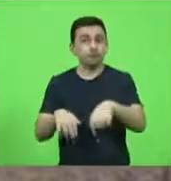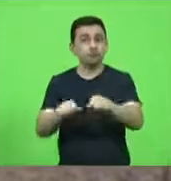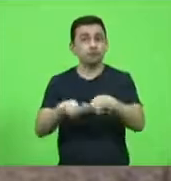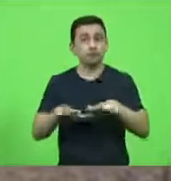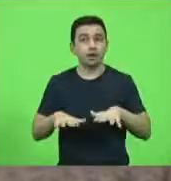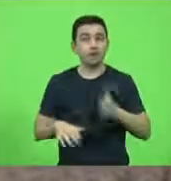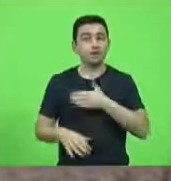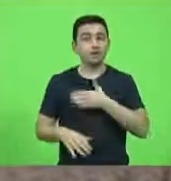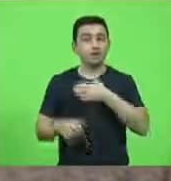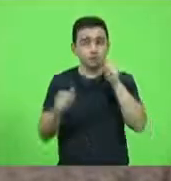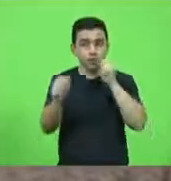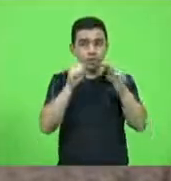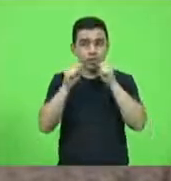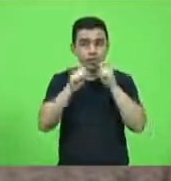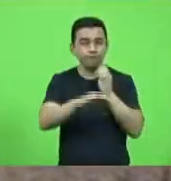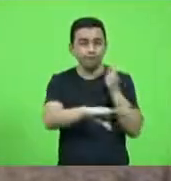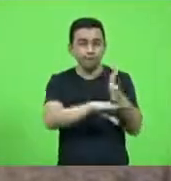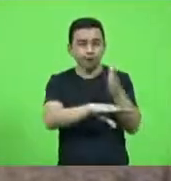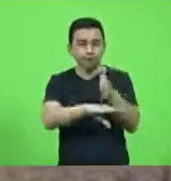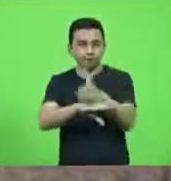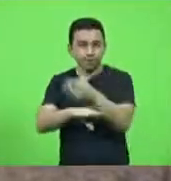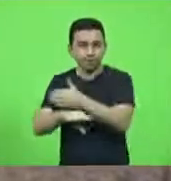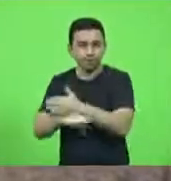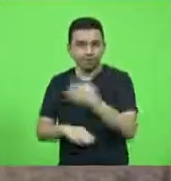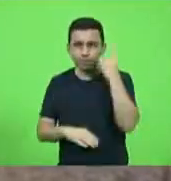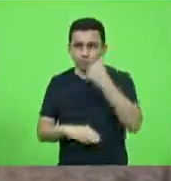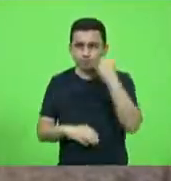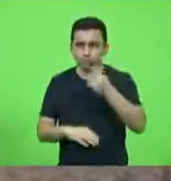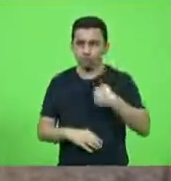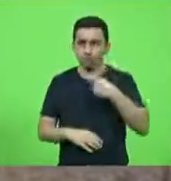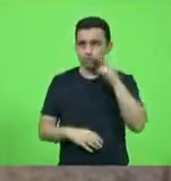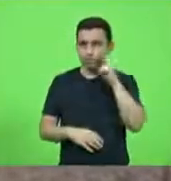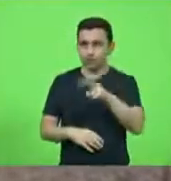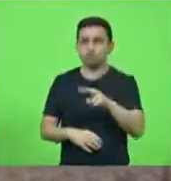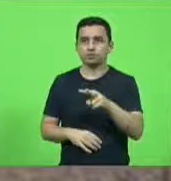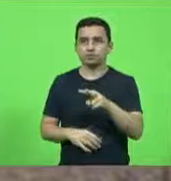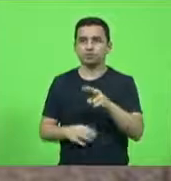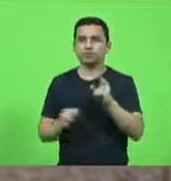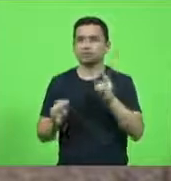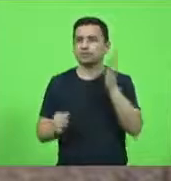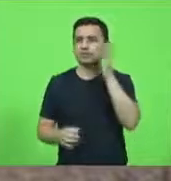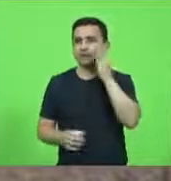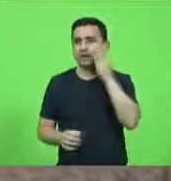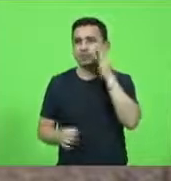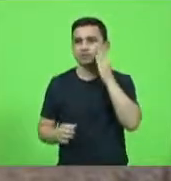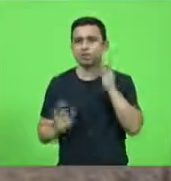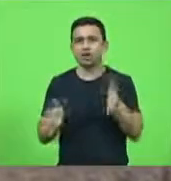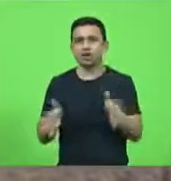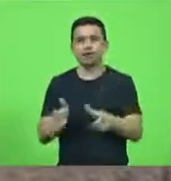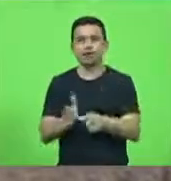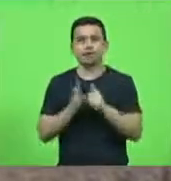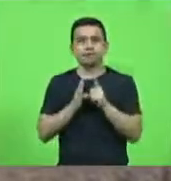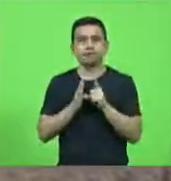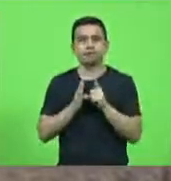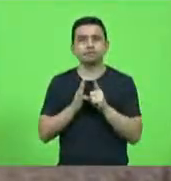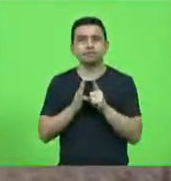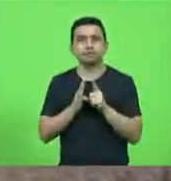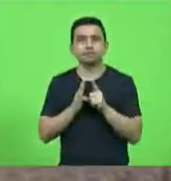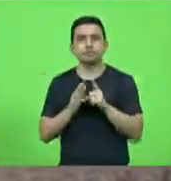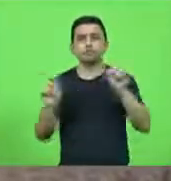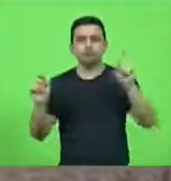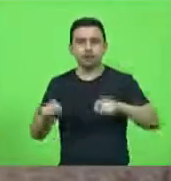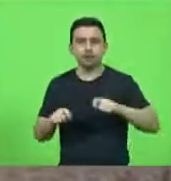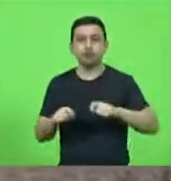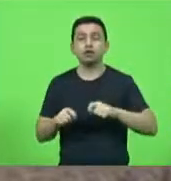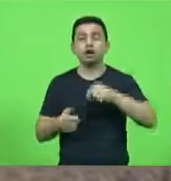assessoria irá passar em todos os gabinetes, pelo menos os deputados que eu estou vendo aqui, que sabem, já sabem de antemão o que está acontecendo, para pedir